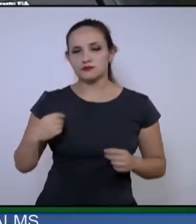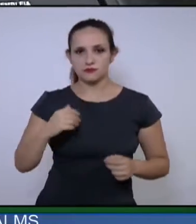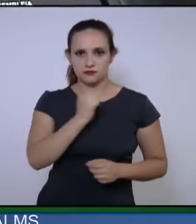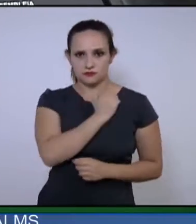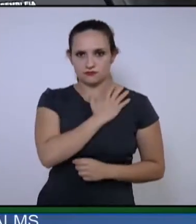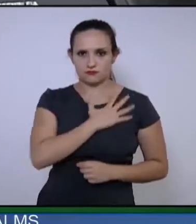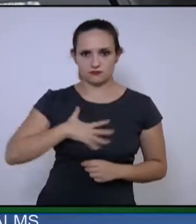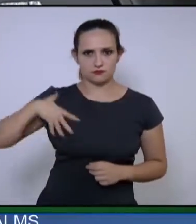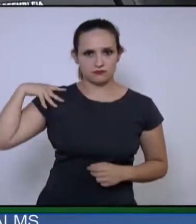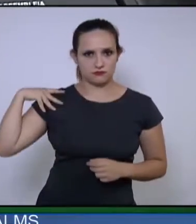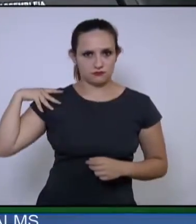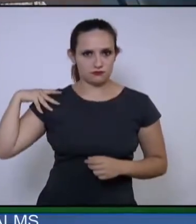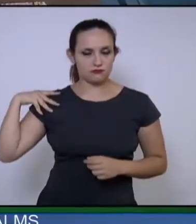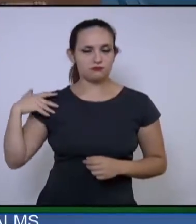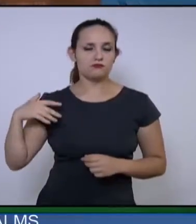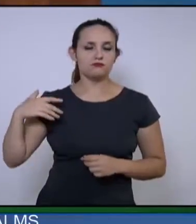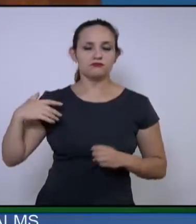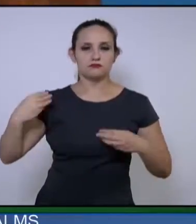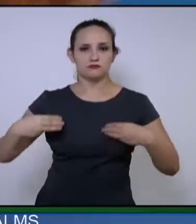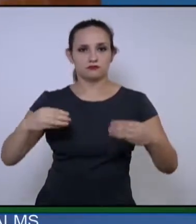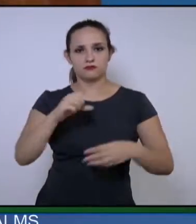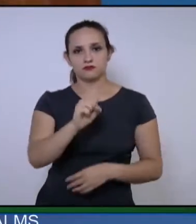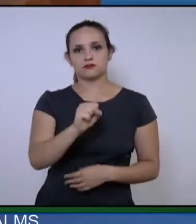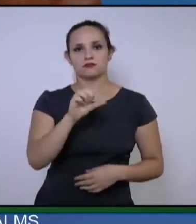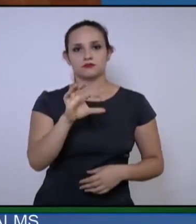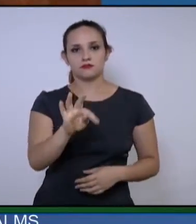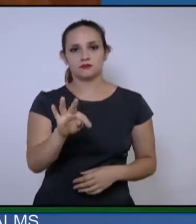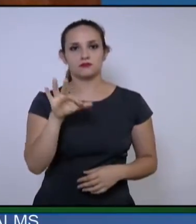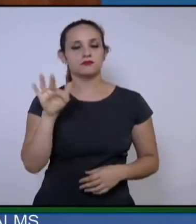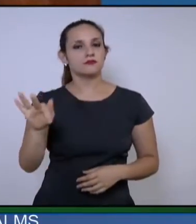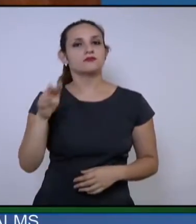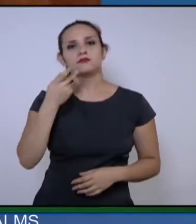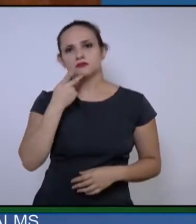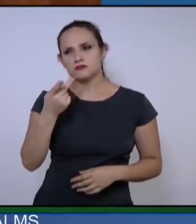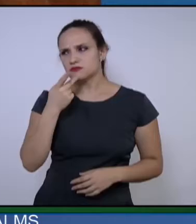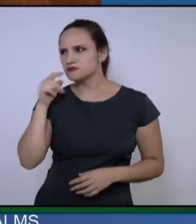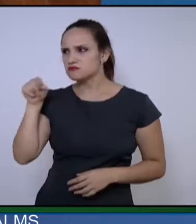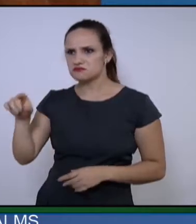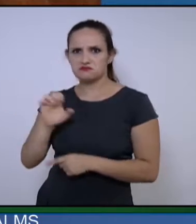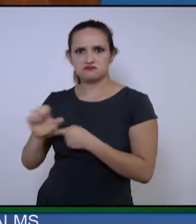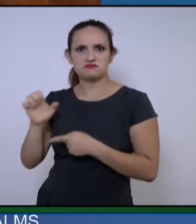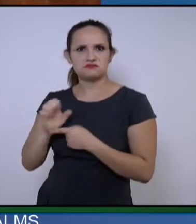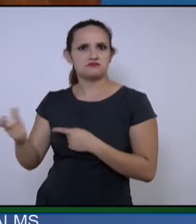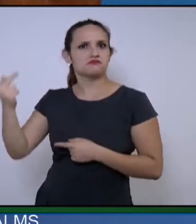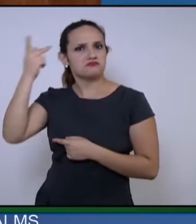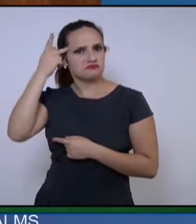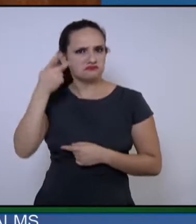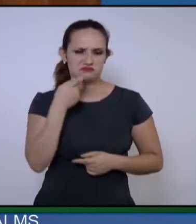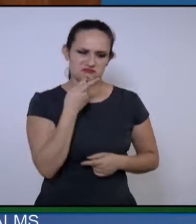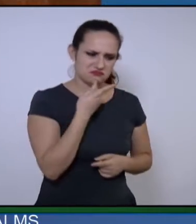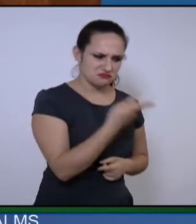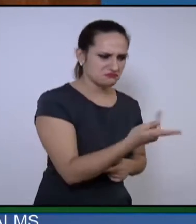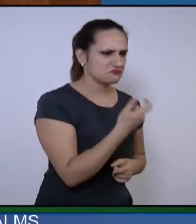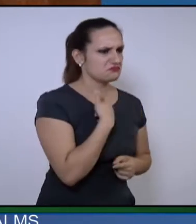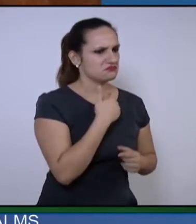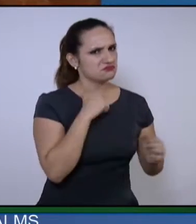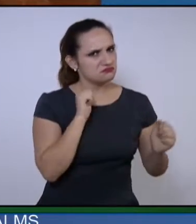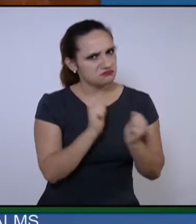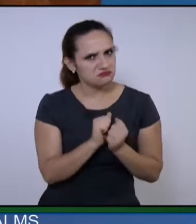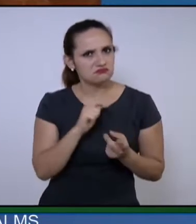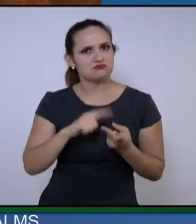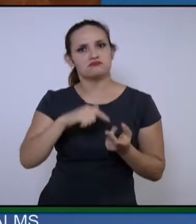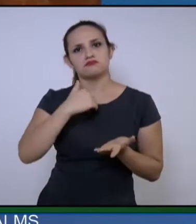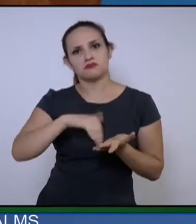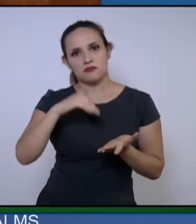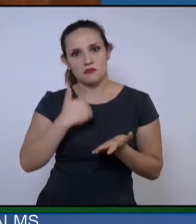Federal, em rede nacional, anunciou no estado de São Paulo, eu presente, junto com o